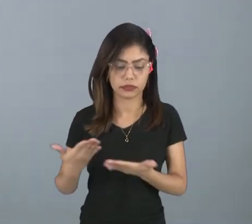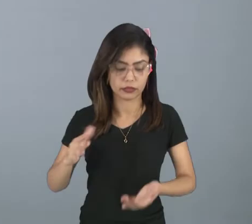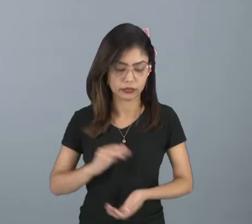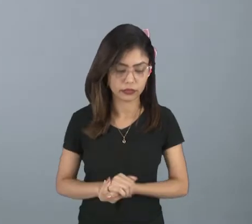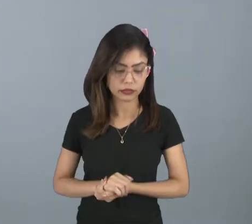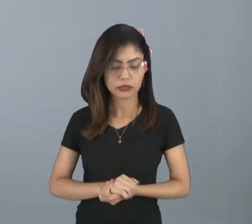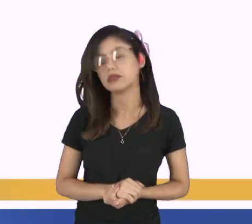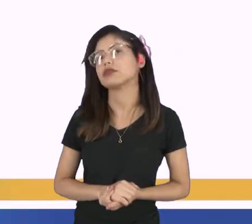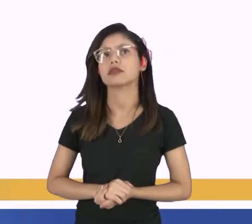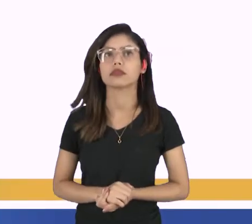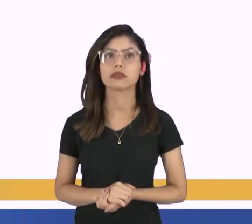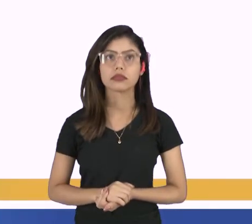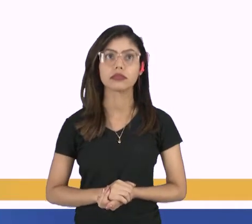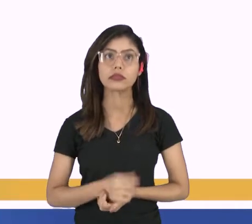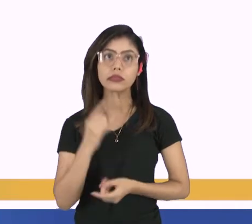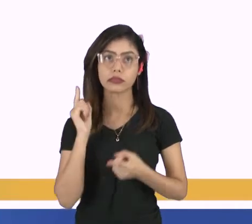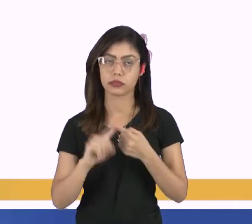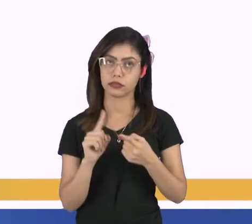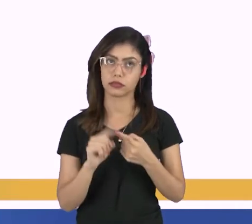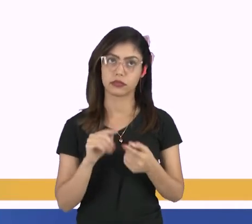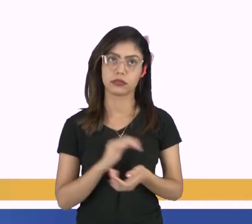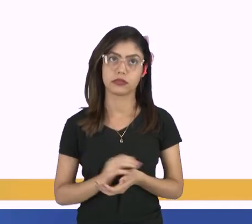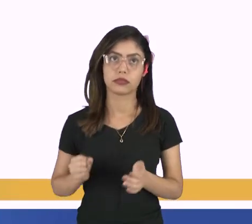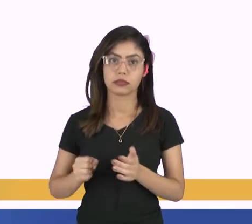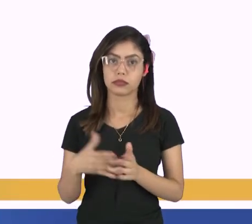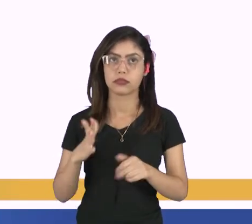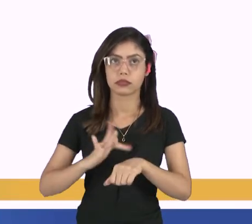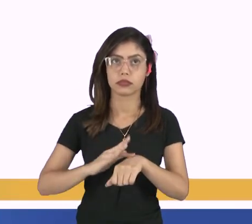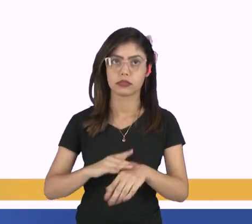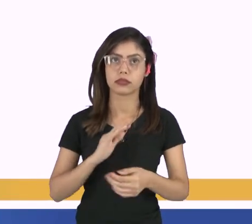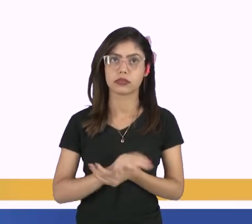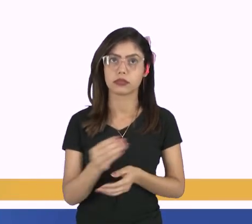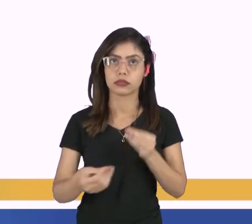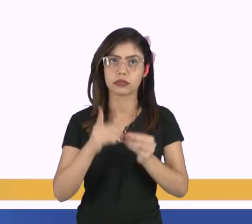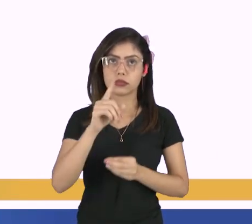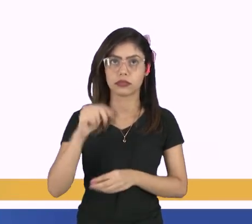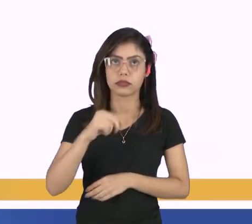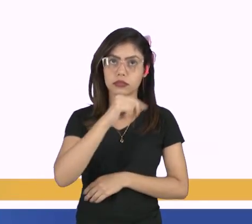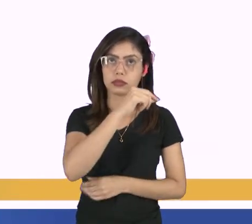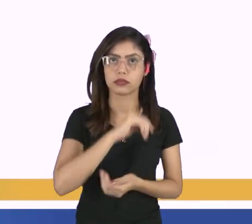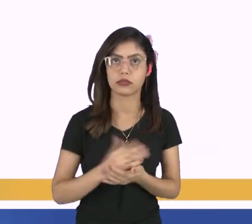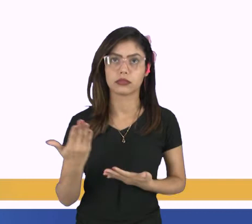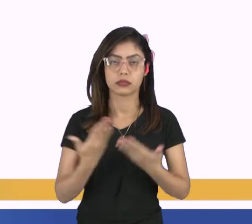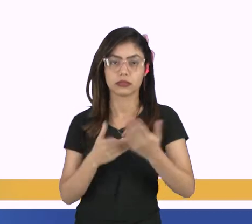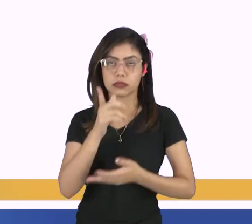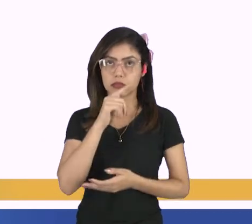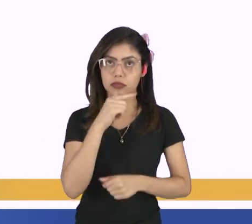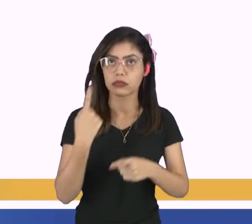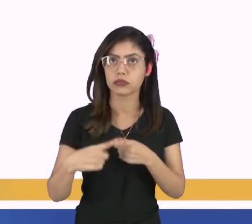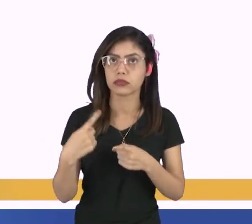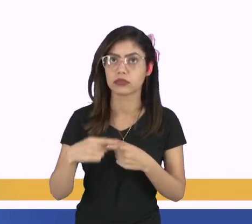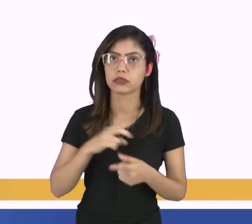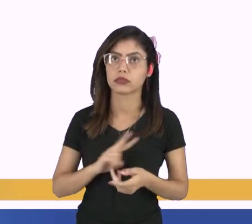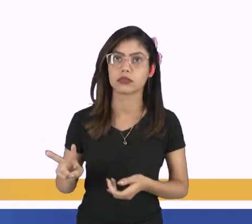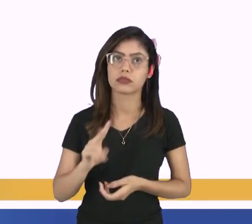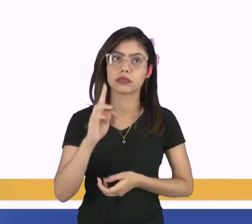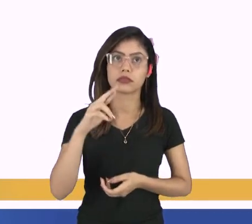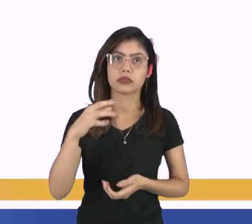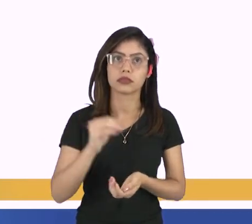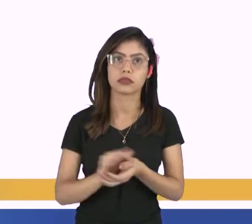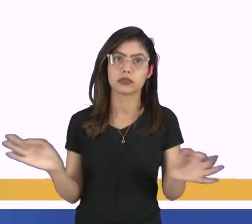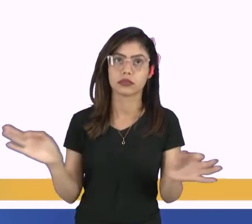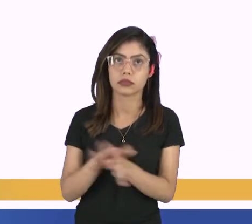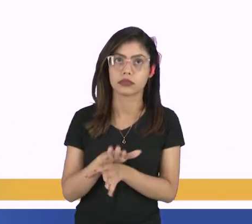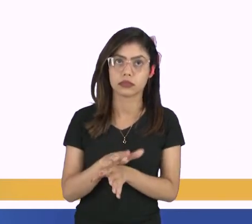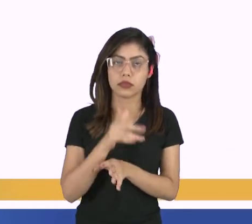nosso exercitando. Na questão 1, nós temos o seguinte: muitas doenças, como a dengue, estão relacionadas com a água, porque seus vetores completam